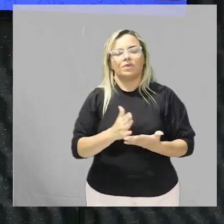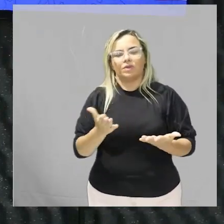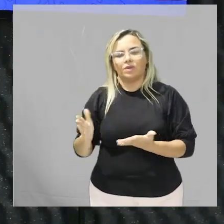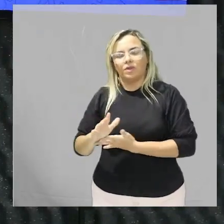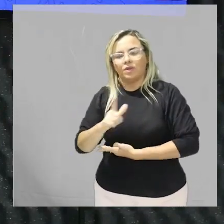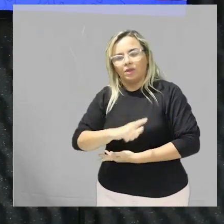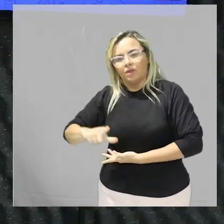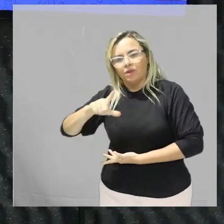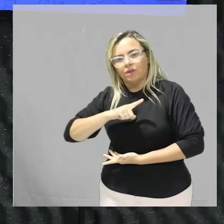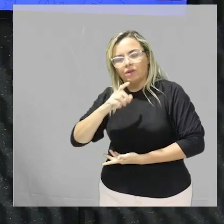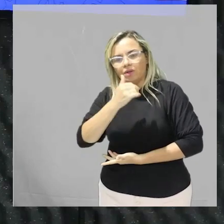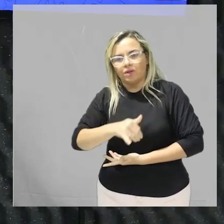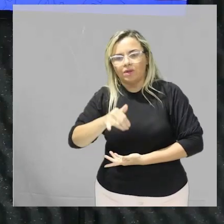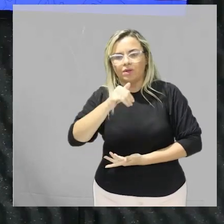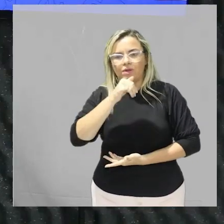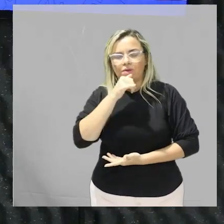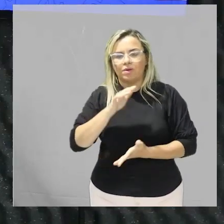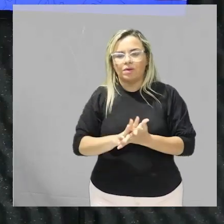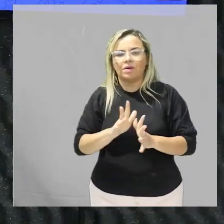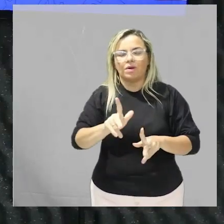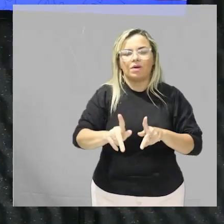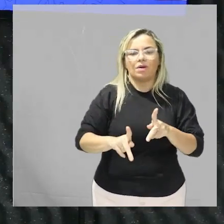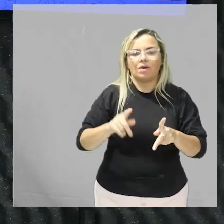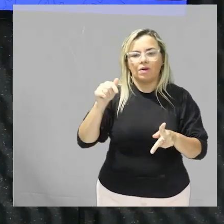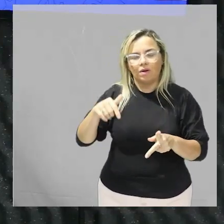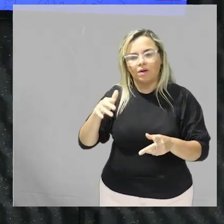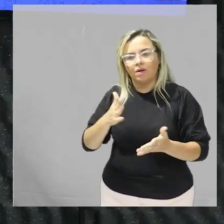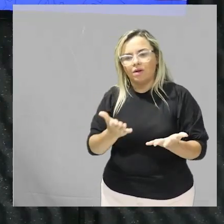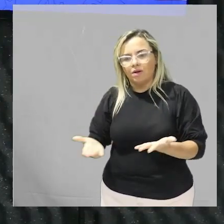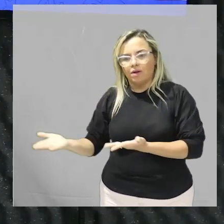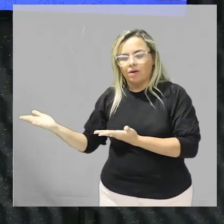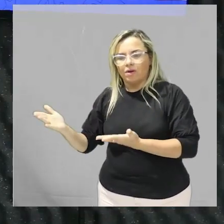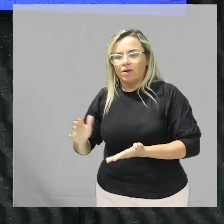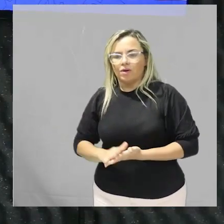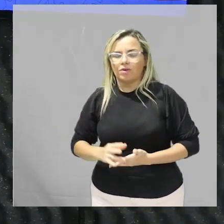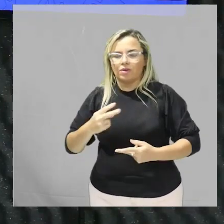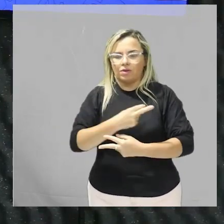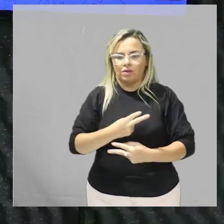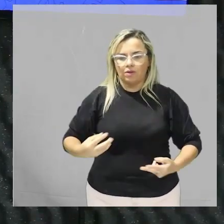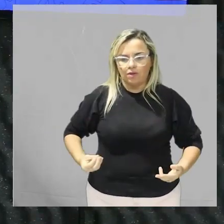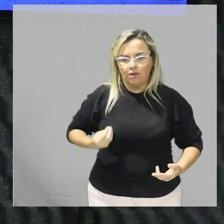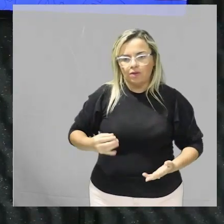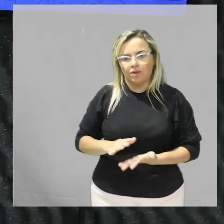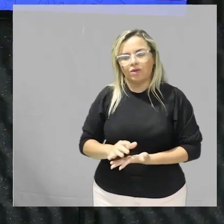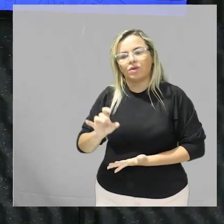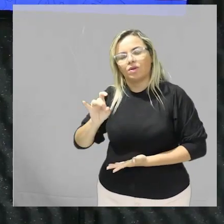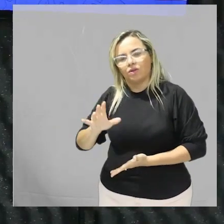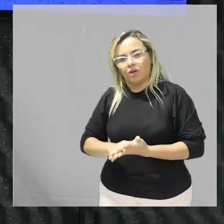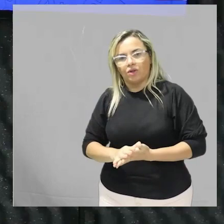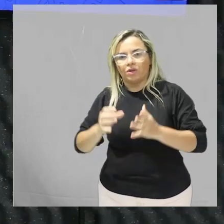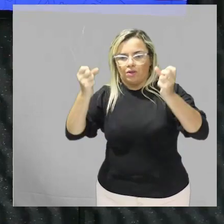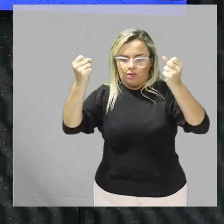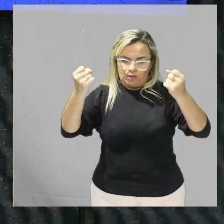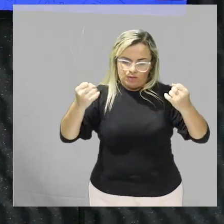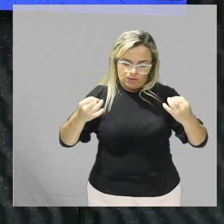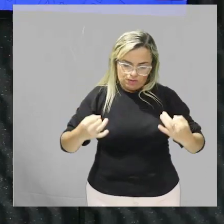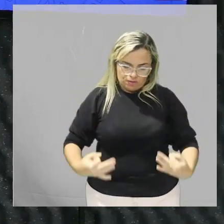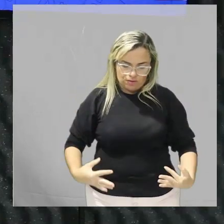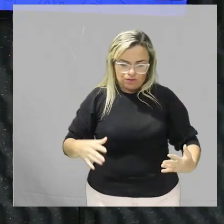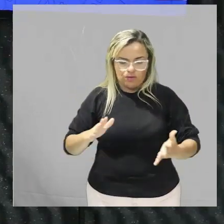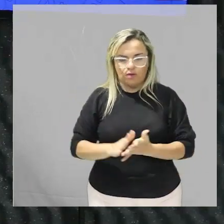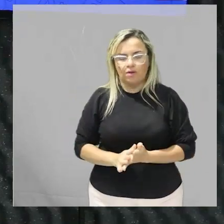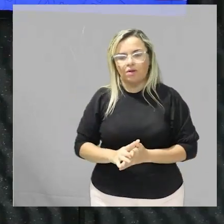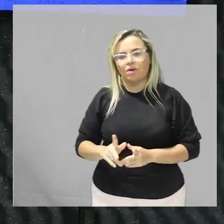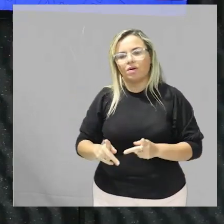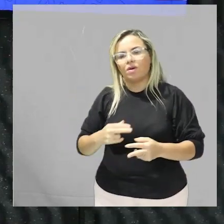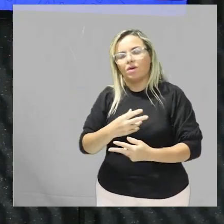eu tenho um exemplo de uma população de indivíduos. Só que, como eu já falei para vocês, uma população de indivíduos de uma espécie